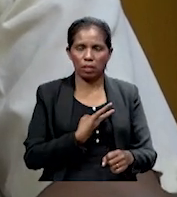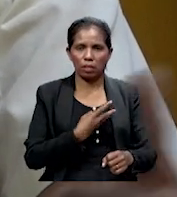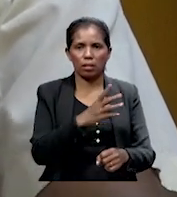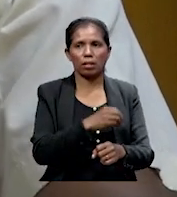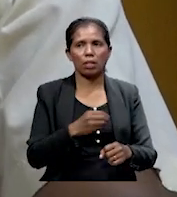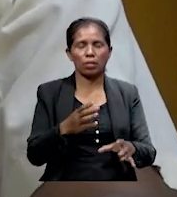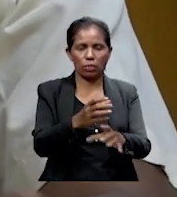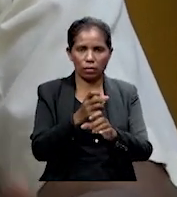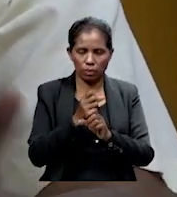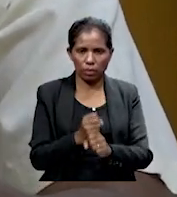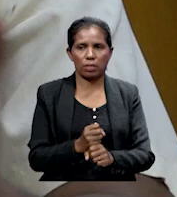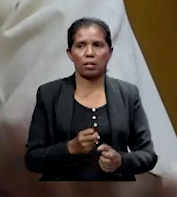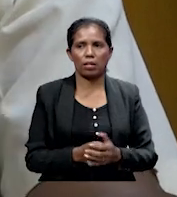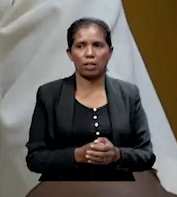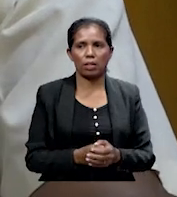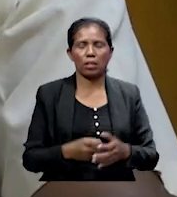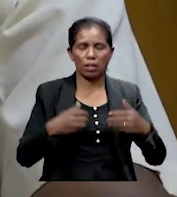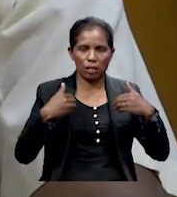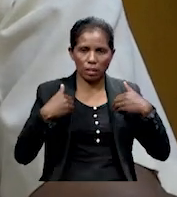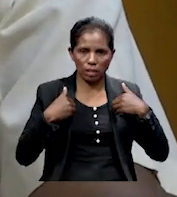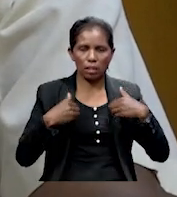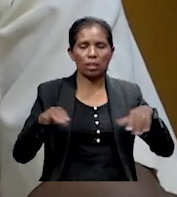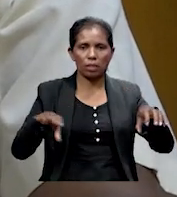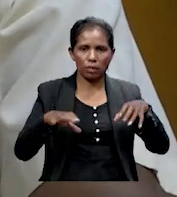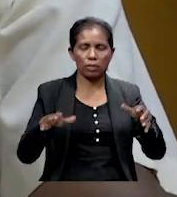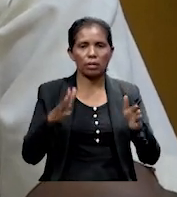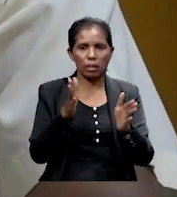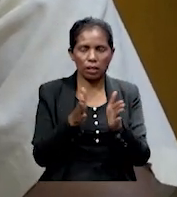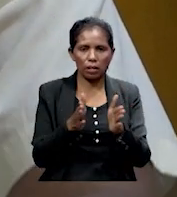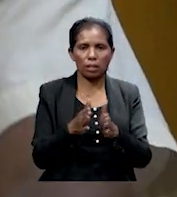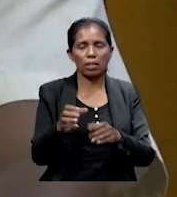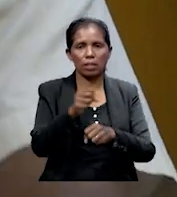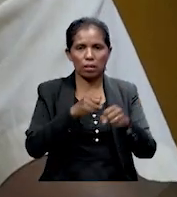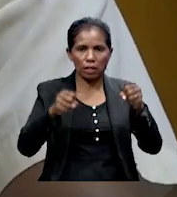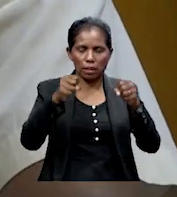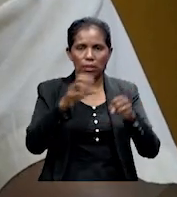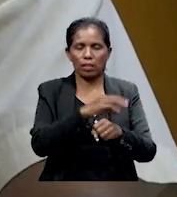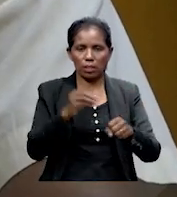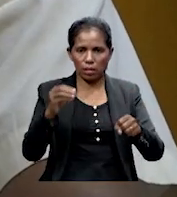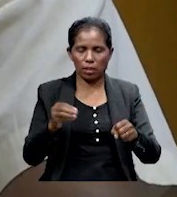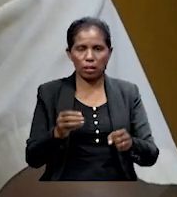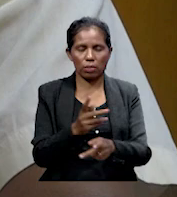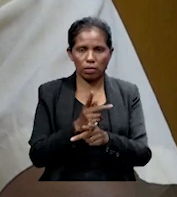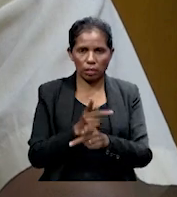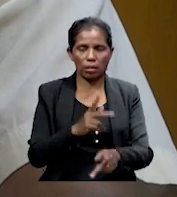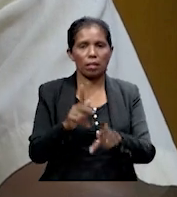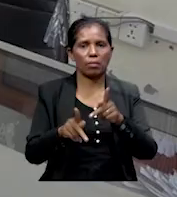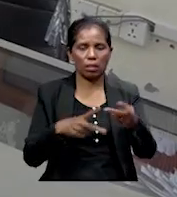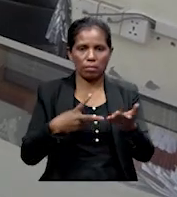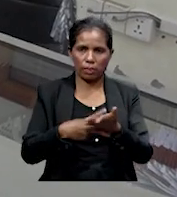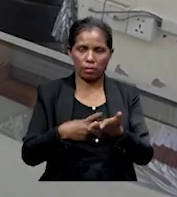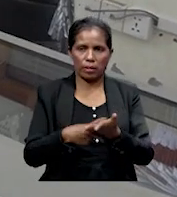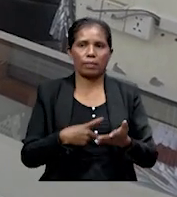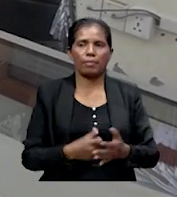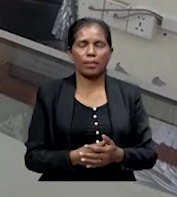Até foto ninha, né? Mas esse sistema que com ainda nem vemos que assegura é minha levantamento passaporte, né? E ainda temos